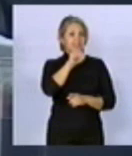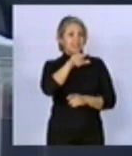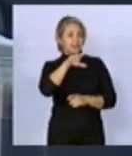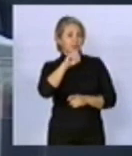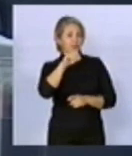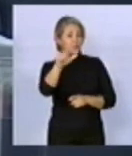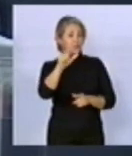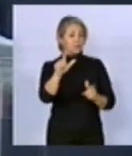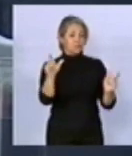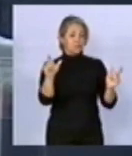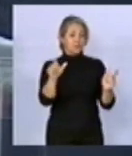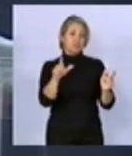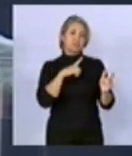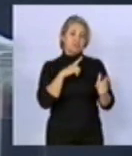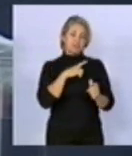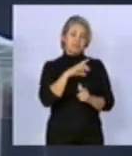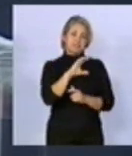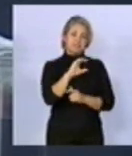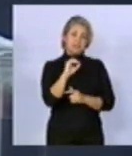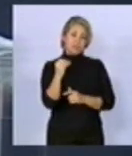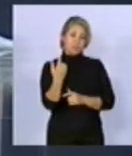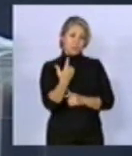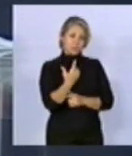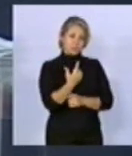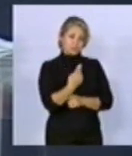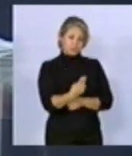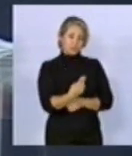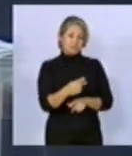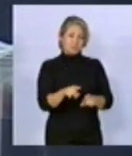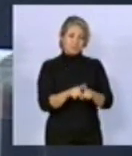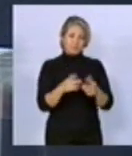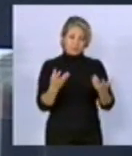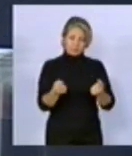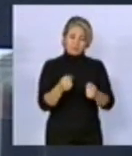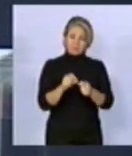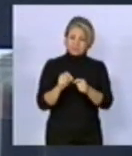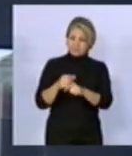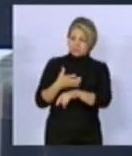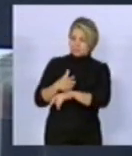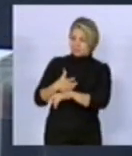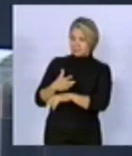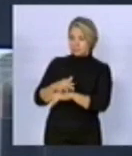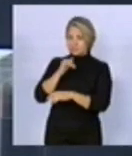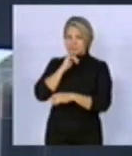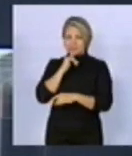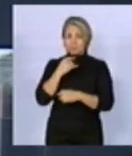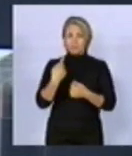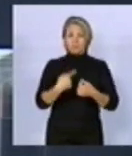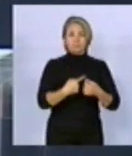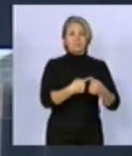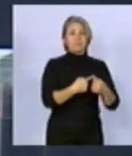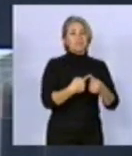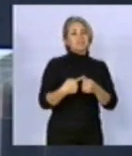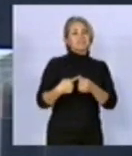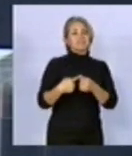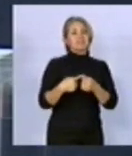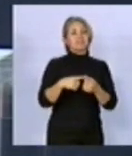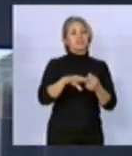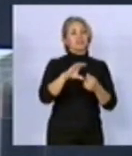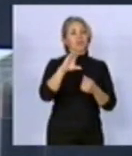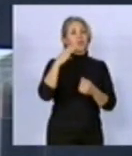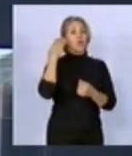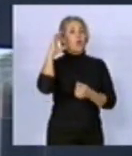média comparado com a gasolina então vamos fazer um exercício pegando por exemplo o bairro de copacabana um bairro populoso